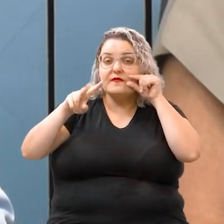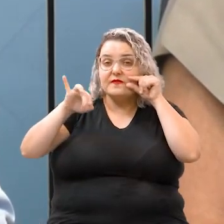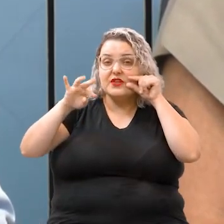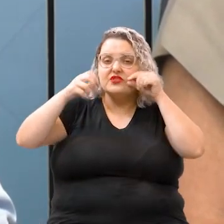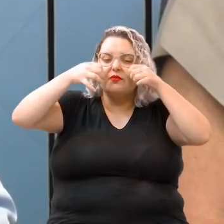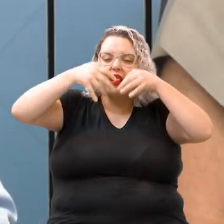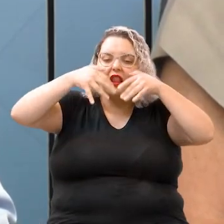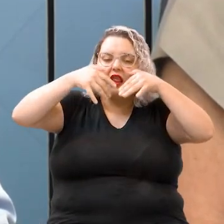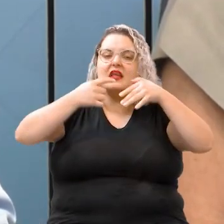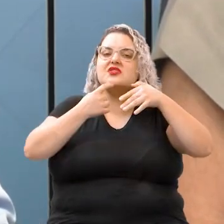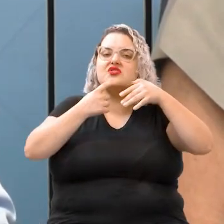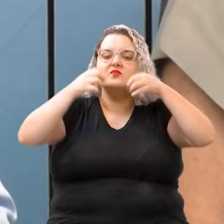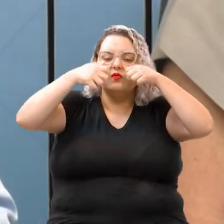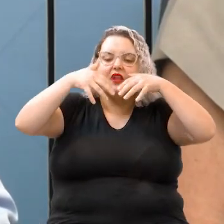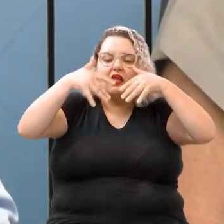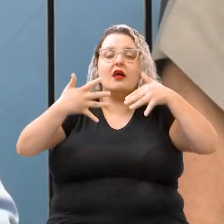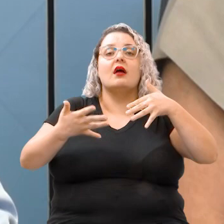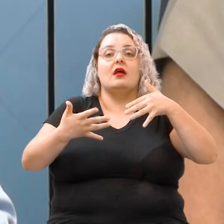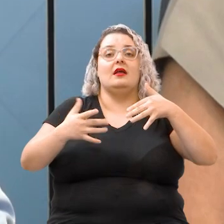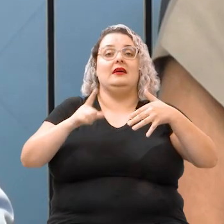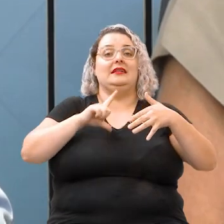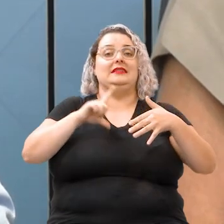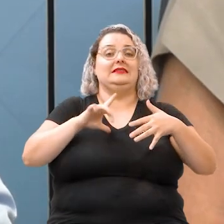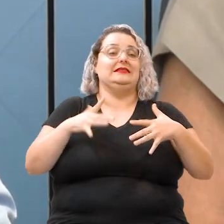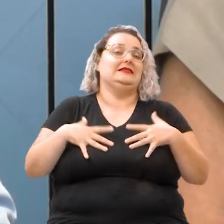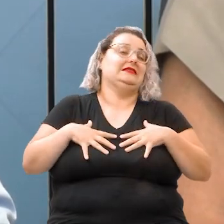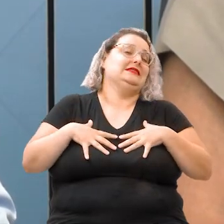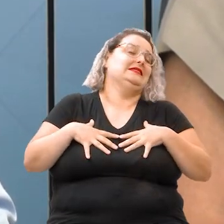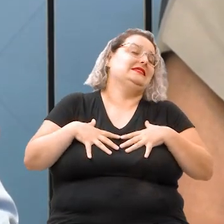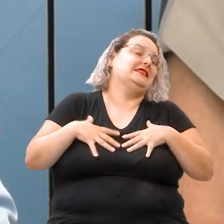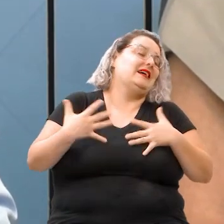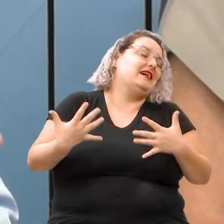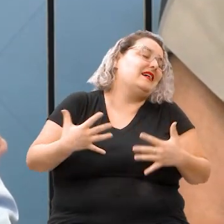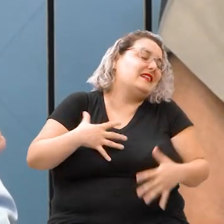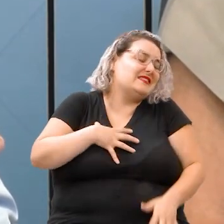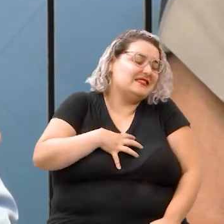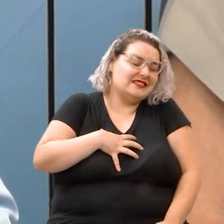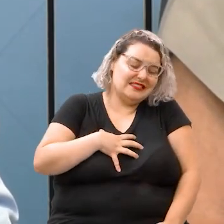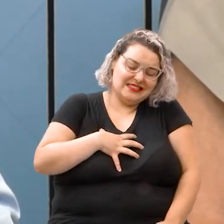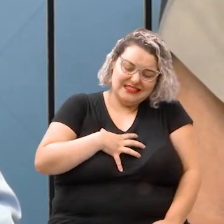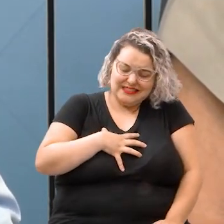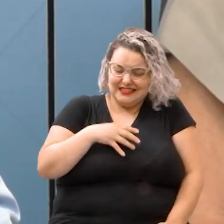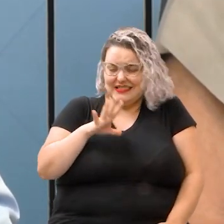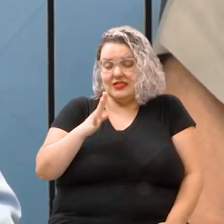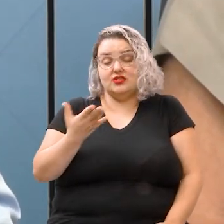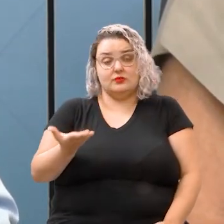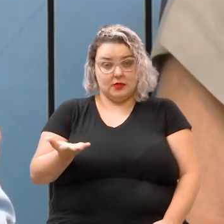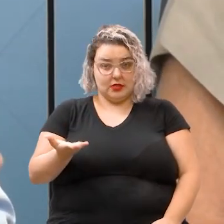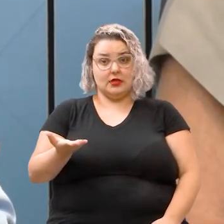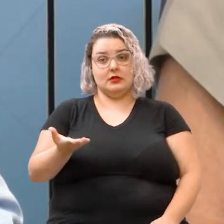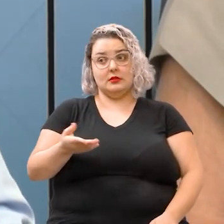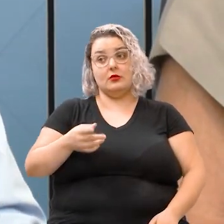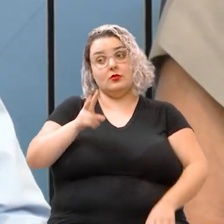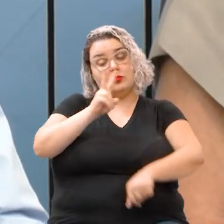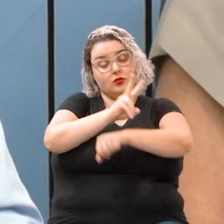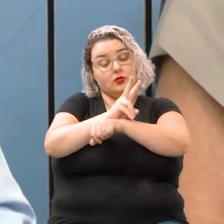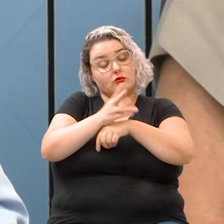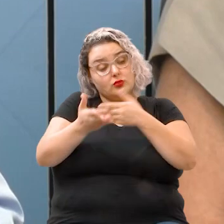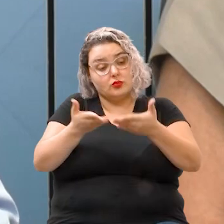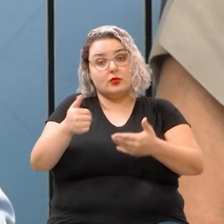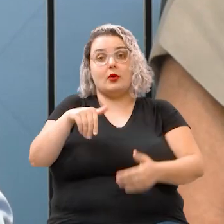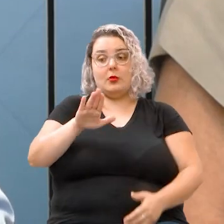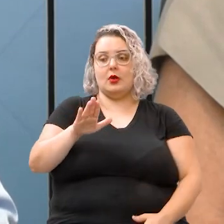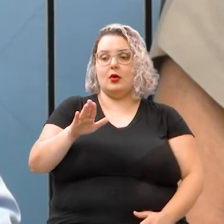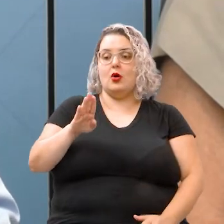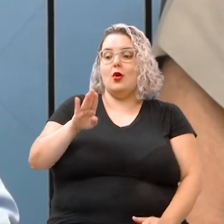um cuidado redobrado para a sua higiene bucal, né? No caso, como nós dissemos, a Isabela disse, né,